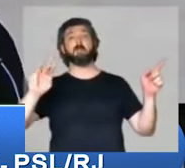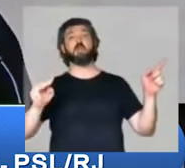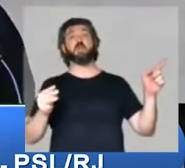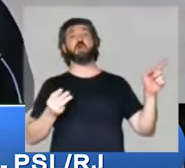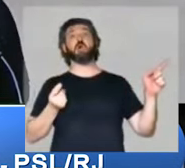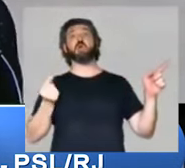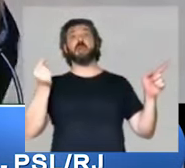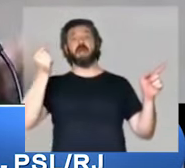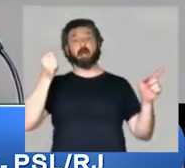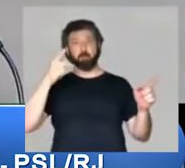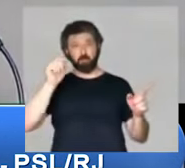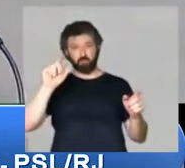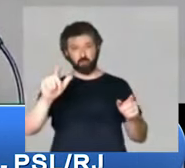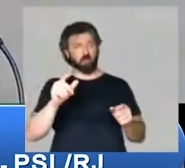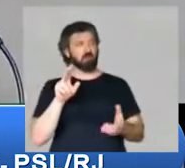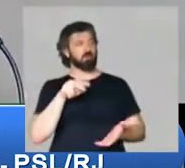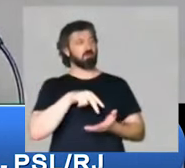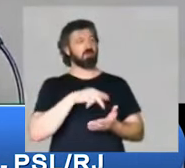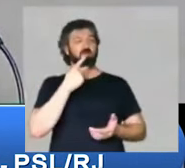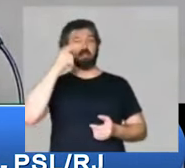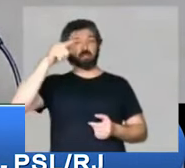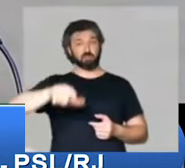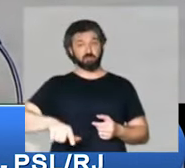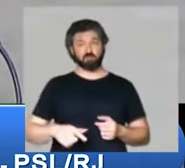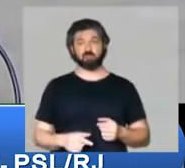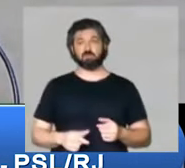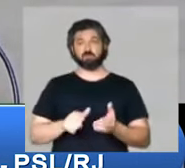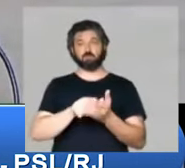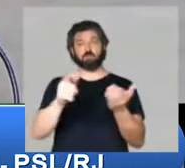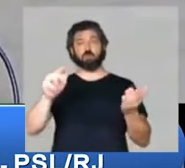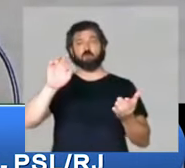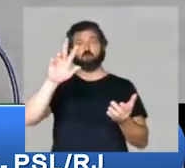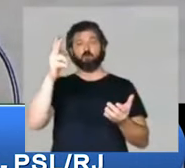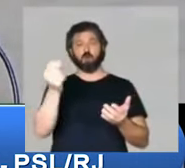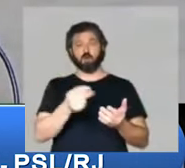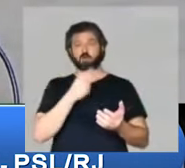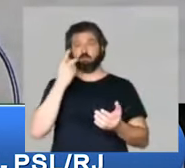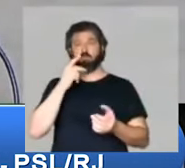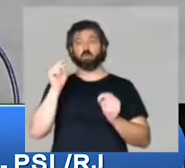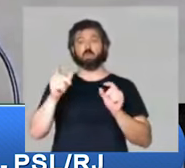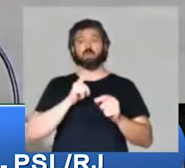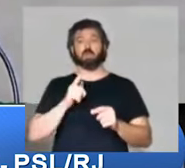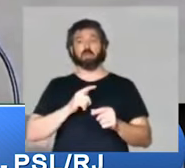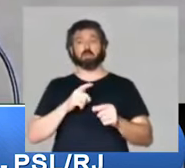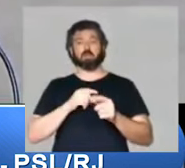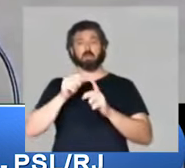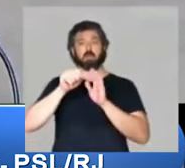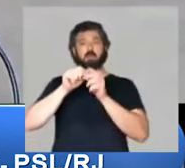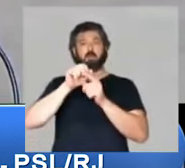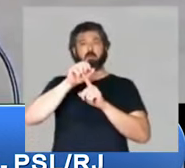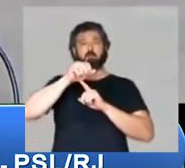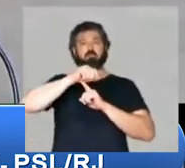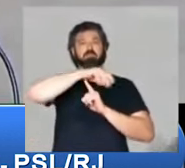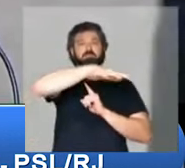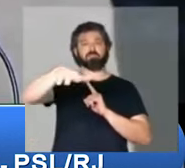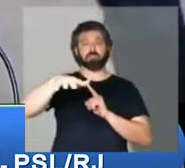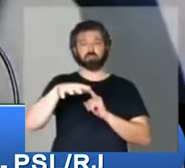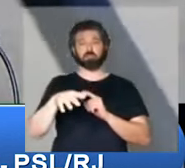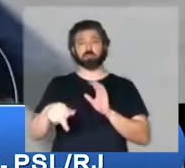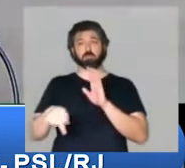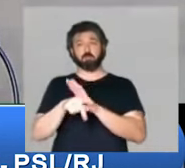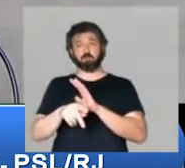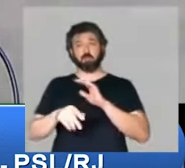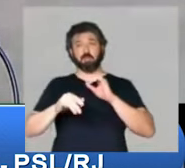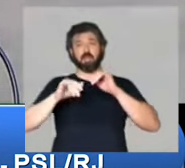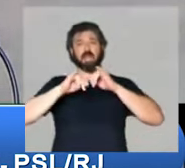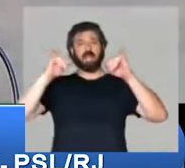ele veio aqui dizer que mais uma vez a Folha divulga que houve disparos de WhatsApp a partir da